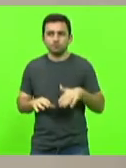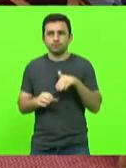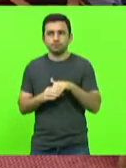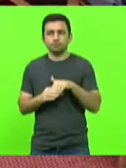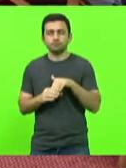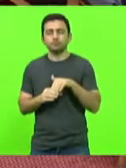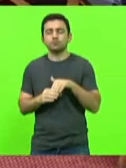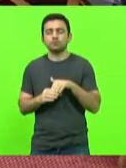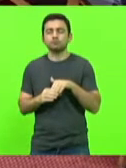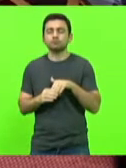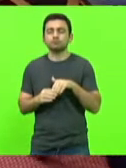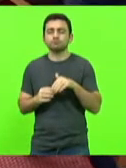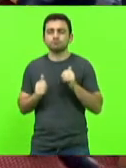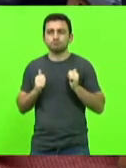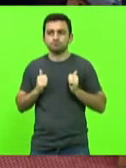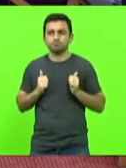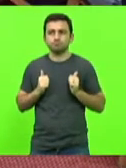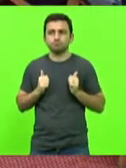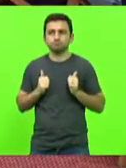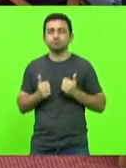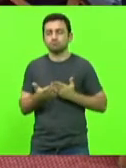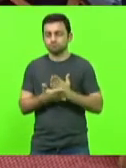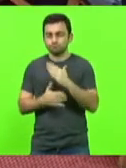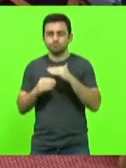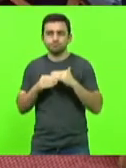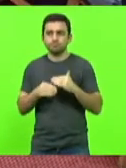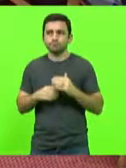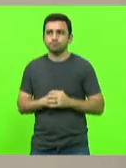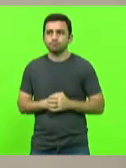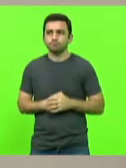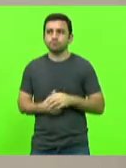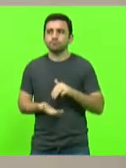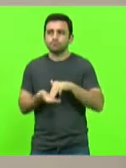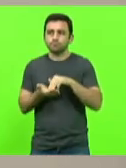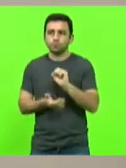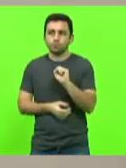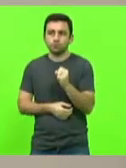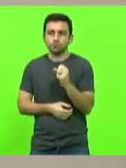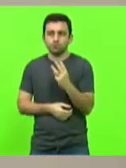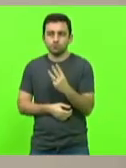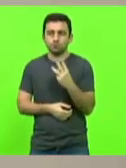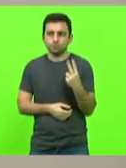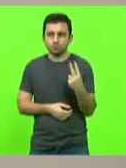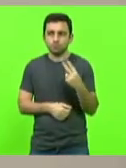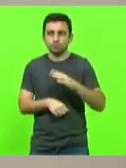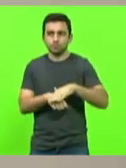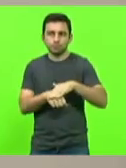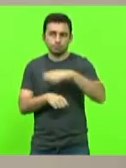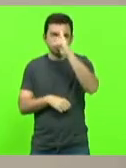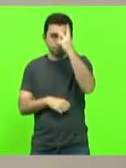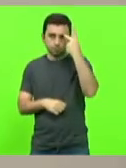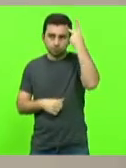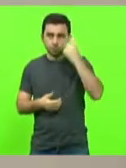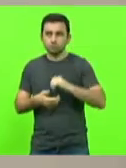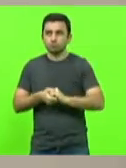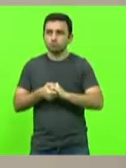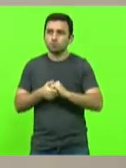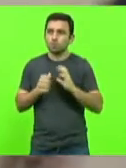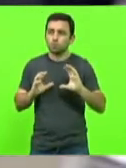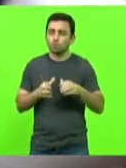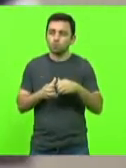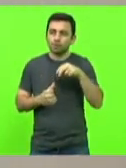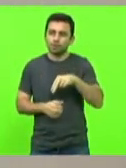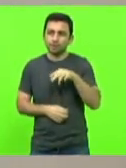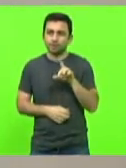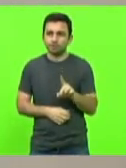aprovam, permaneçam como se encontram. Aprovado por unanimidade. Moção 832, autor deputada Paulinha, cumprimentando o grupo ND Record